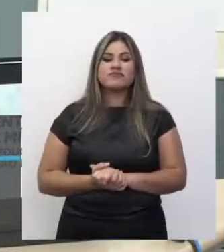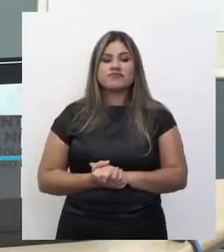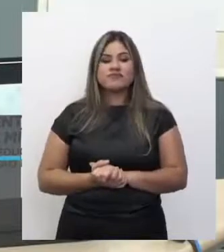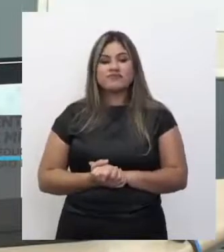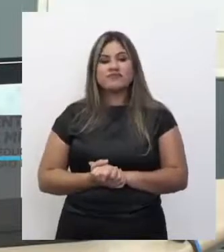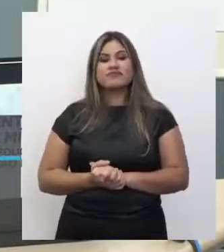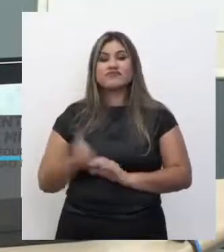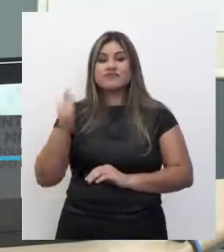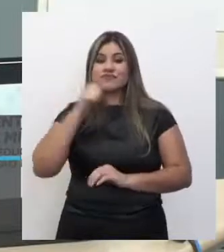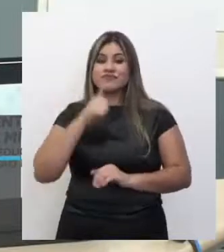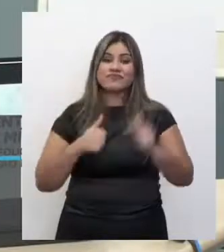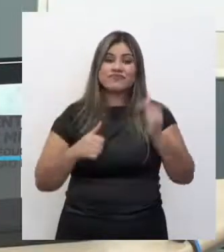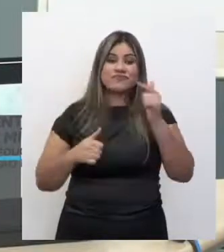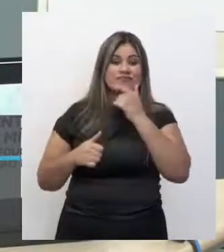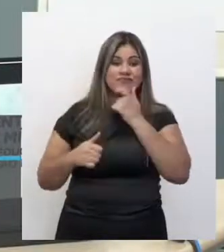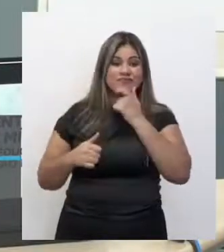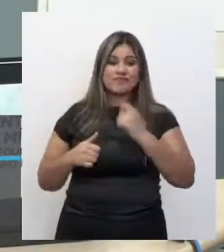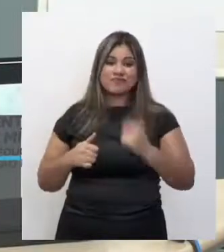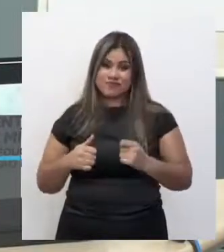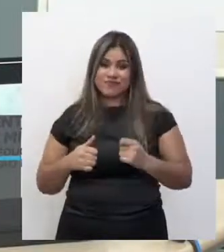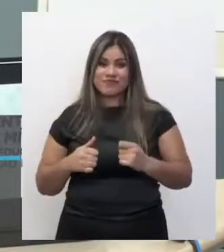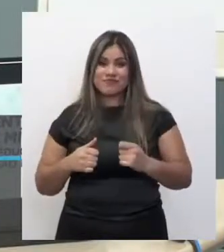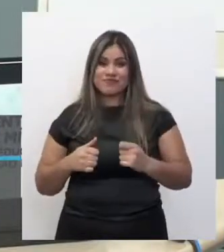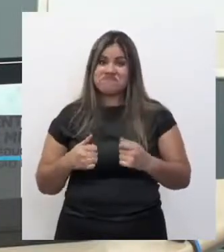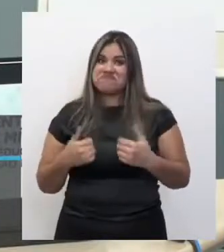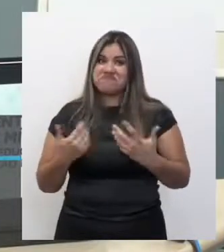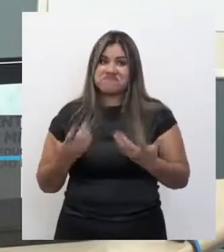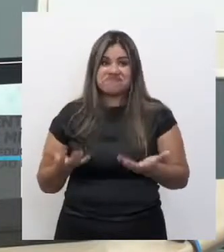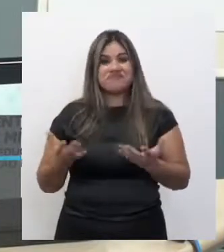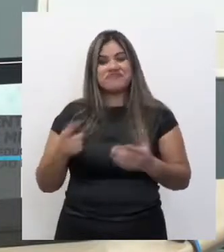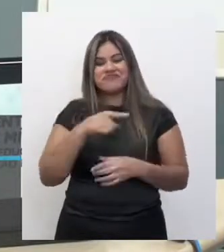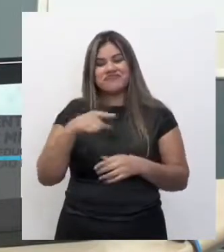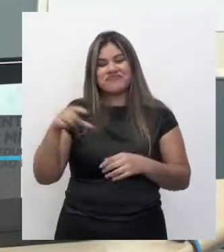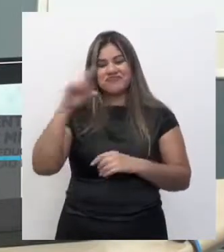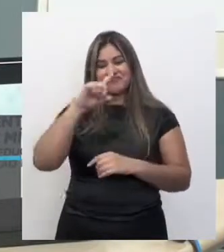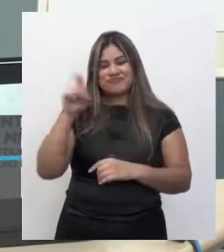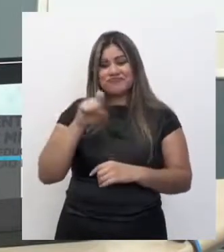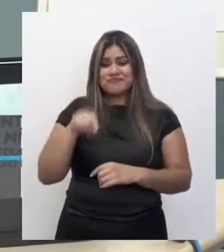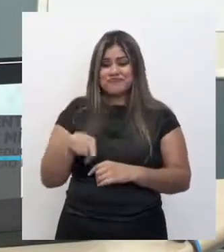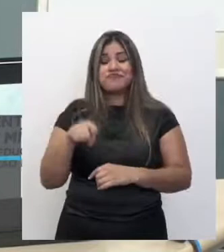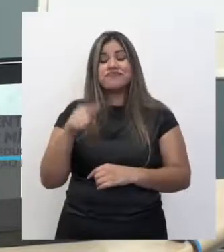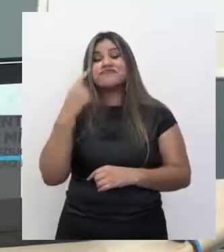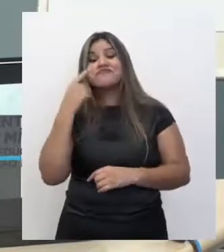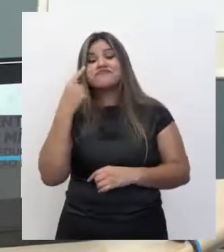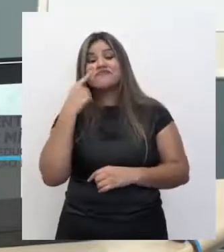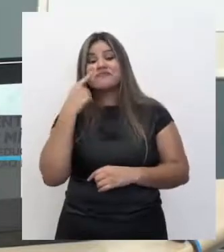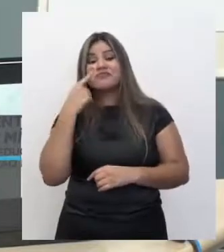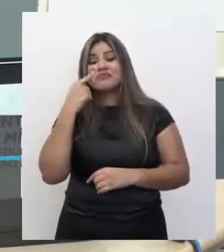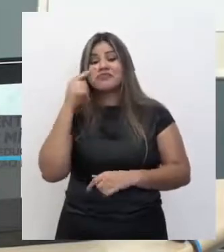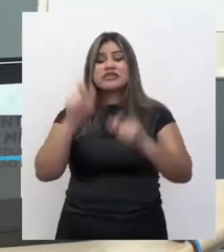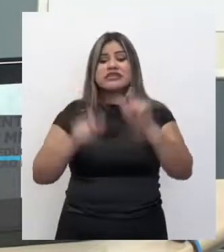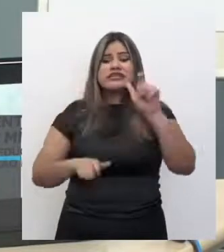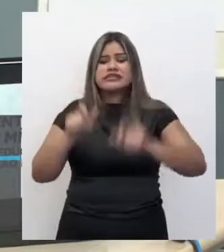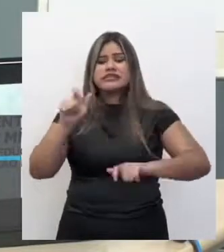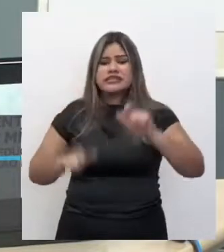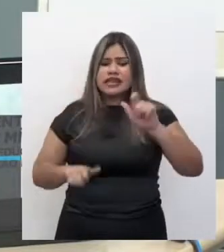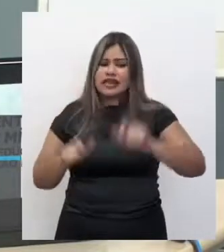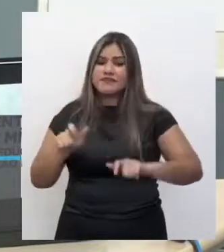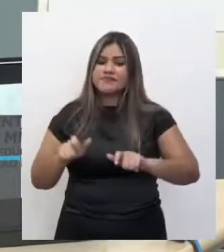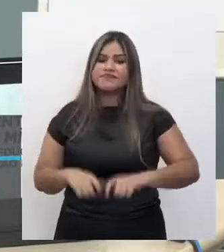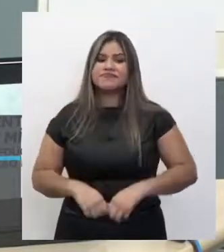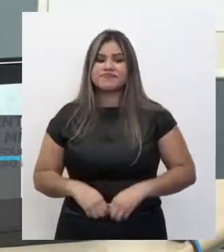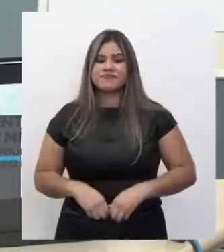essa blogueira, por isso daquele X, que é uma incógnita, vocês vão ver aqui, de quem é o textão de